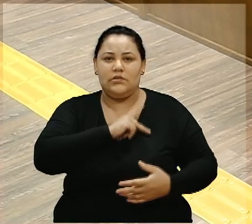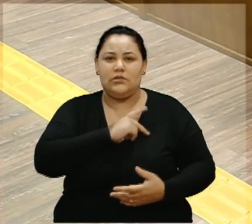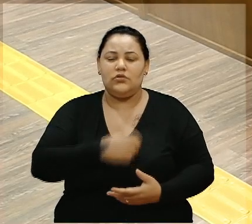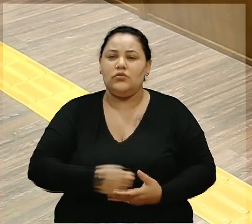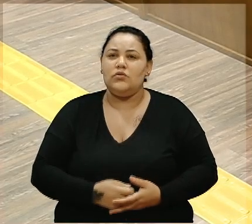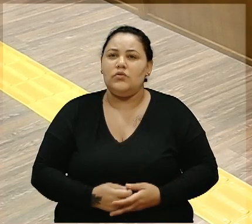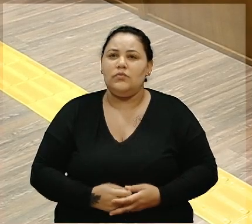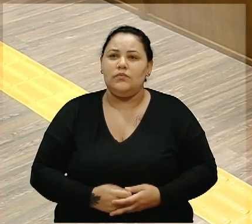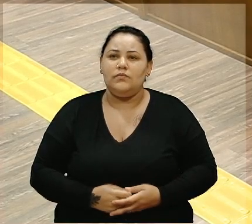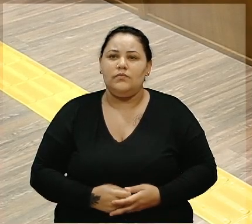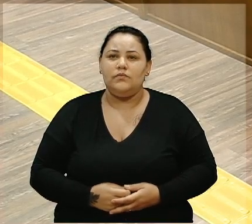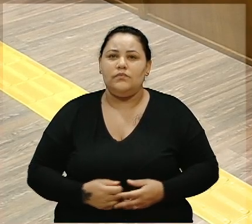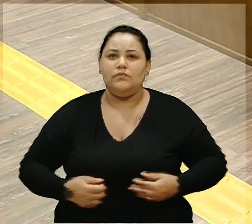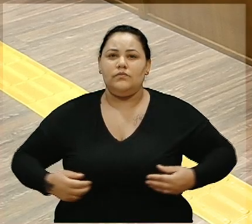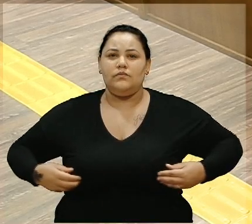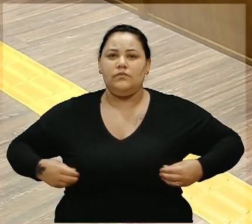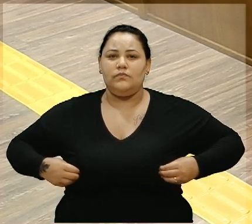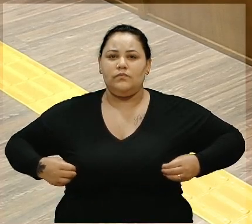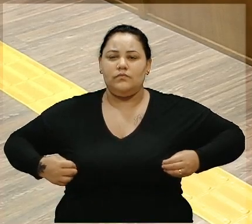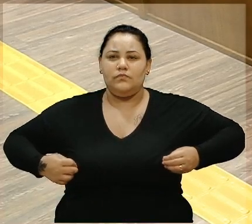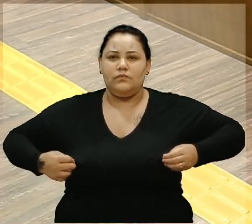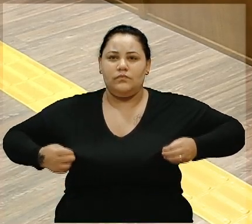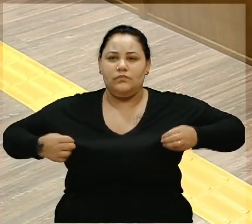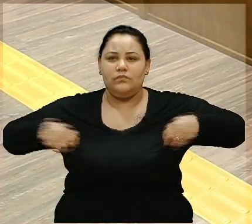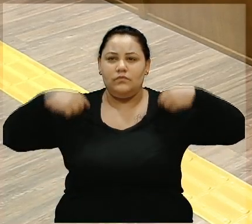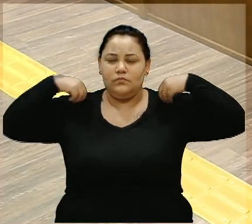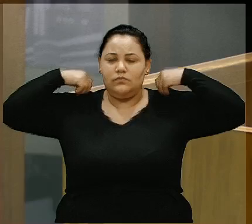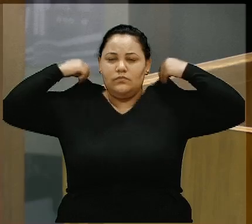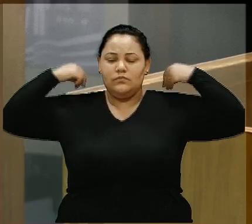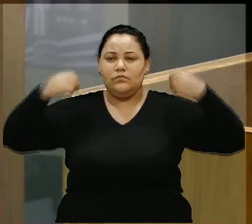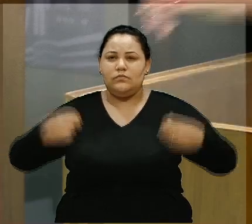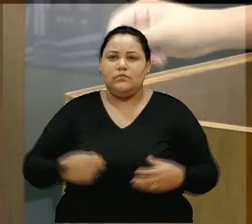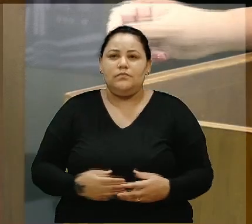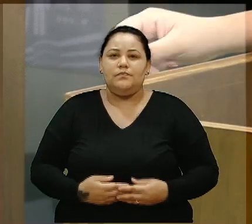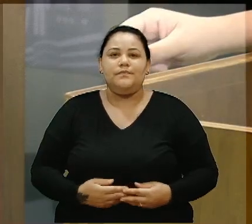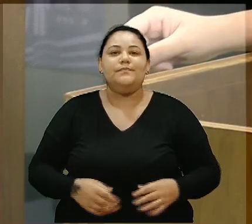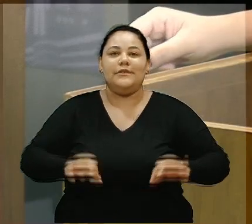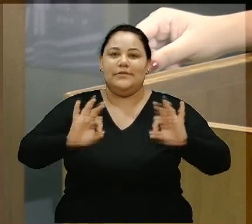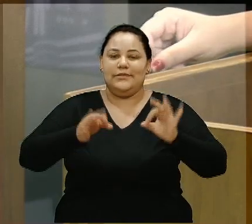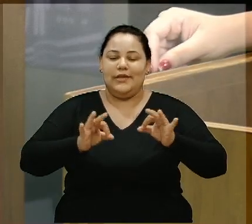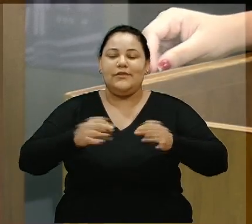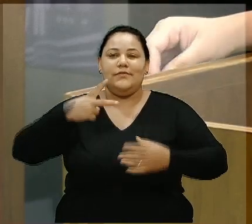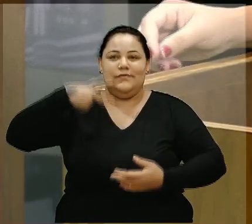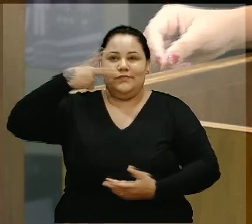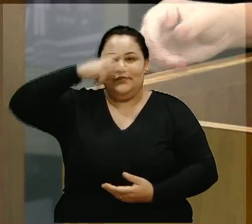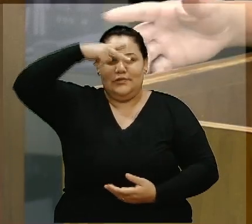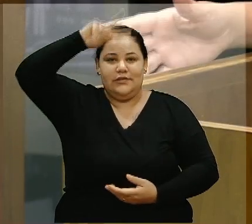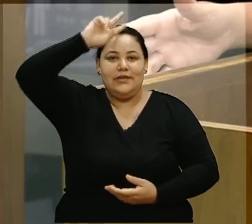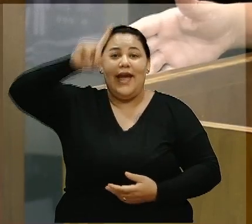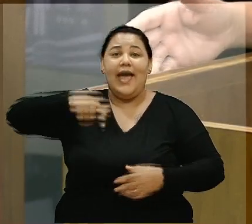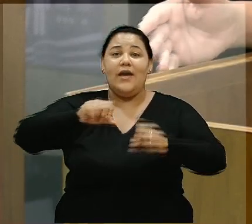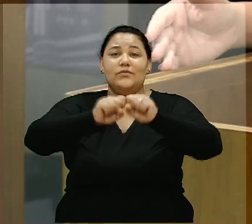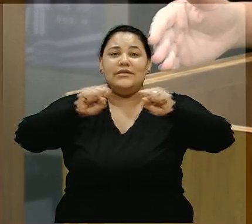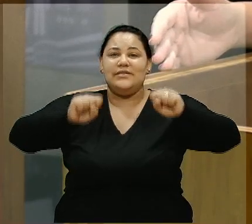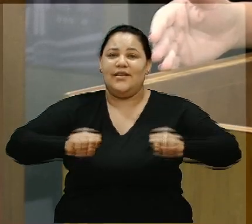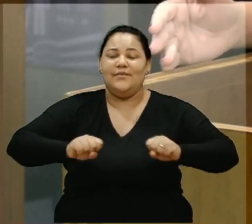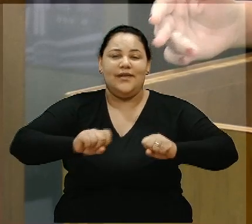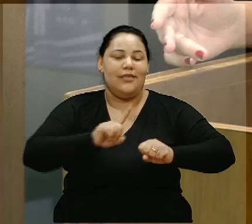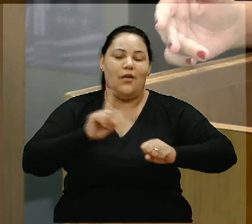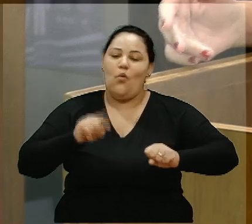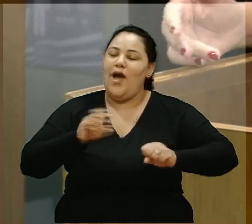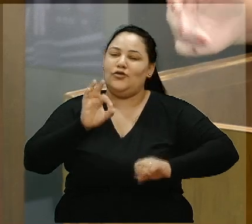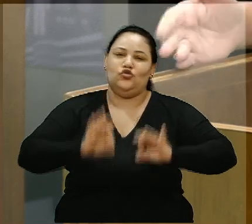líder, segue na tribuna a vereadora Daiane Mello. Exatamente isso, vereador Edson da Rosa. É um sistema injusto e, como eu